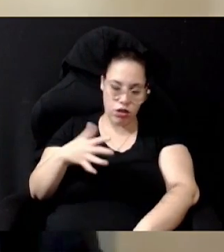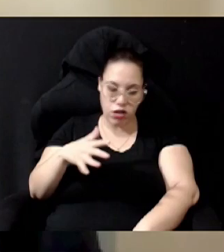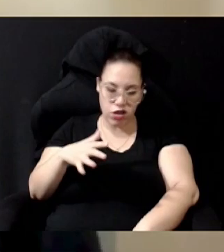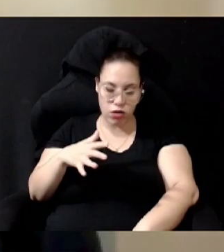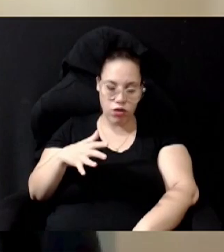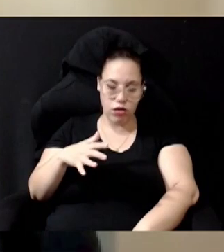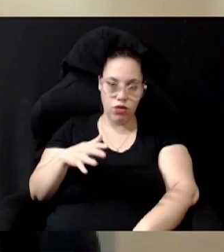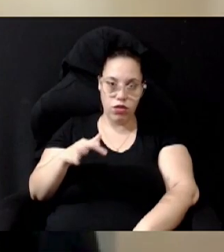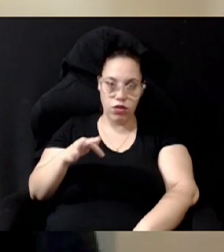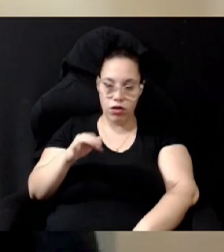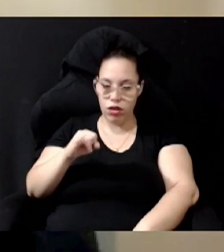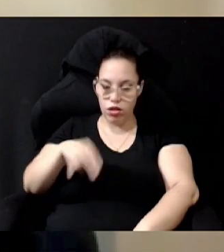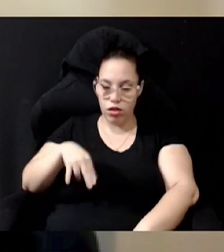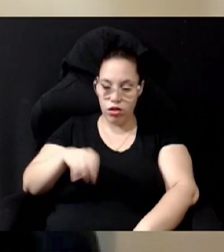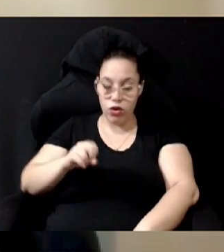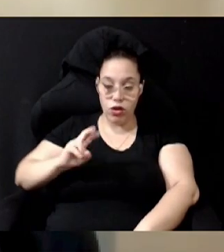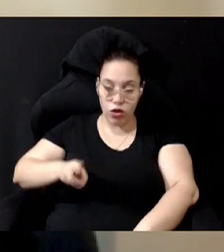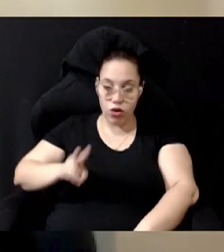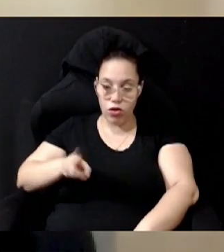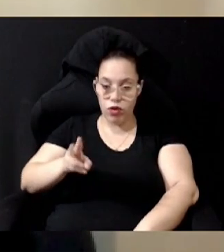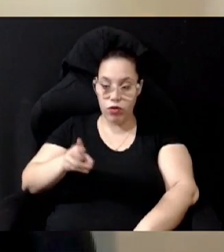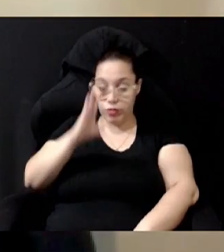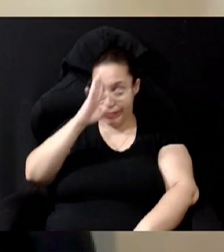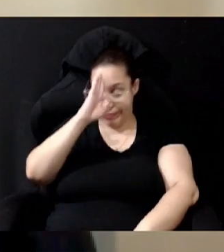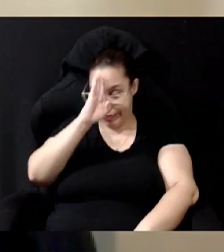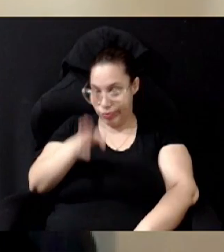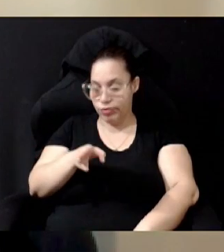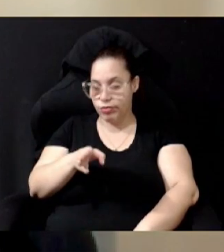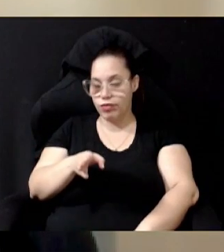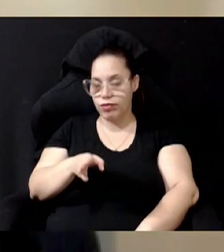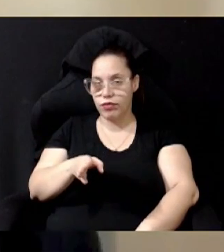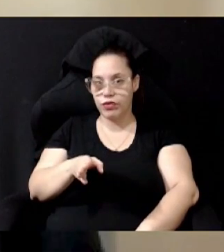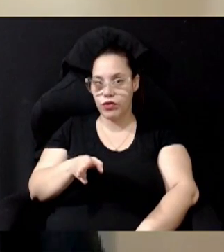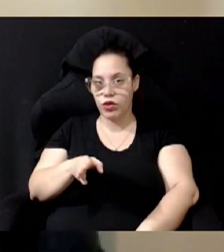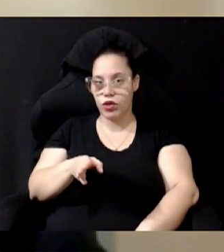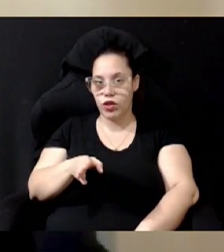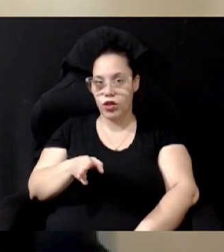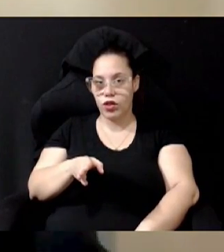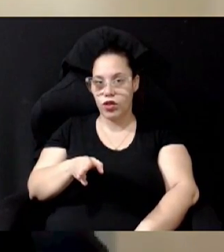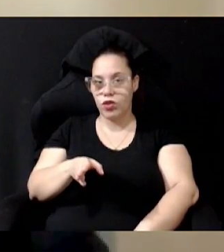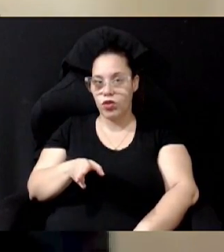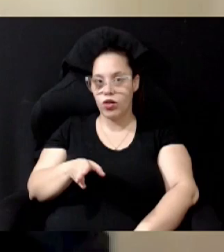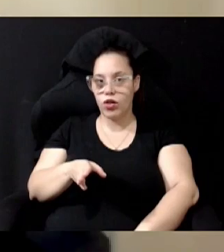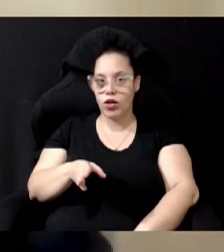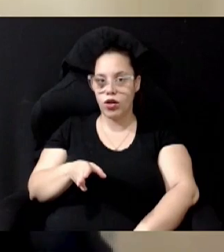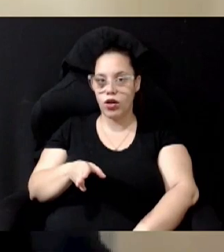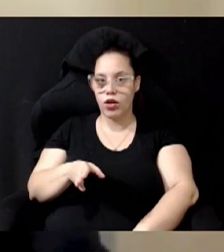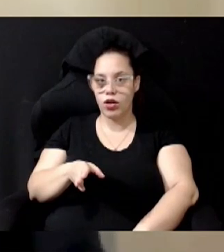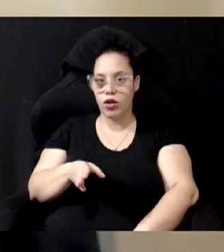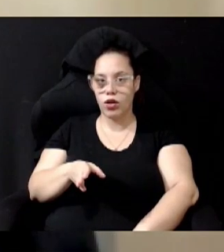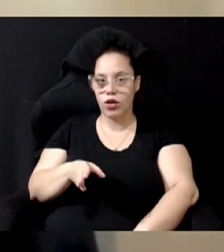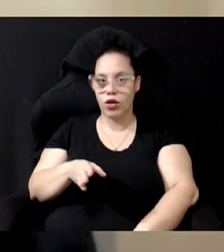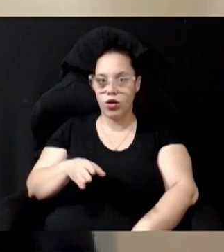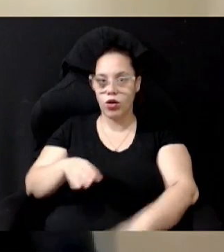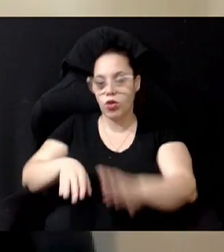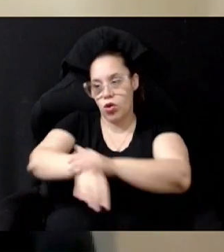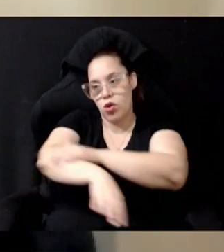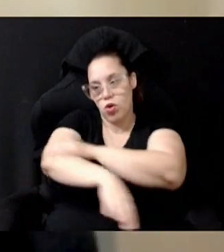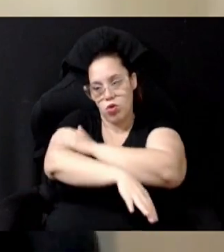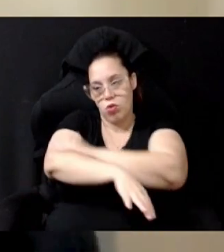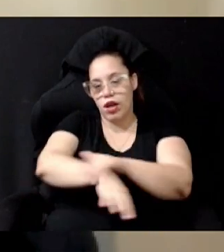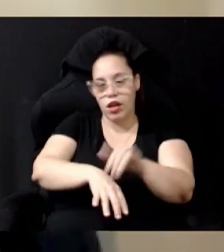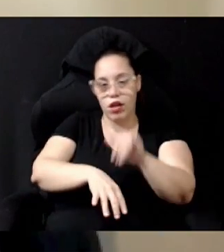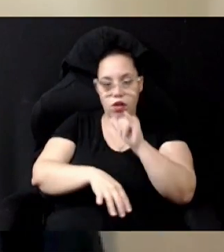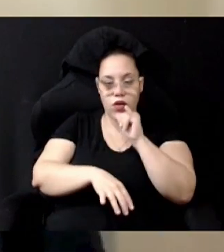repetido e contínuo, principalmente quando a pessoa está com o membro, o braço, digamos assim,